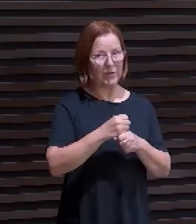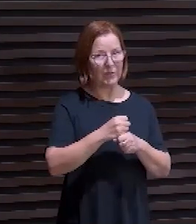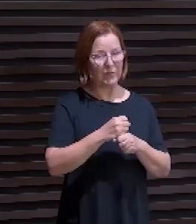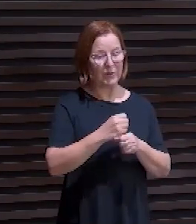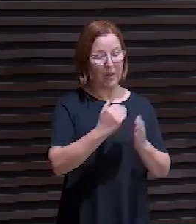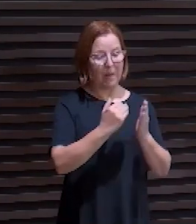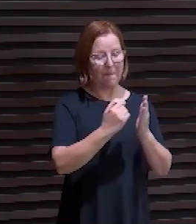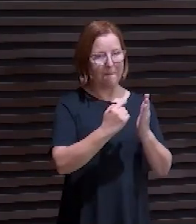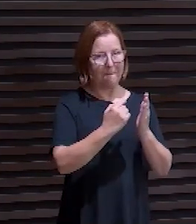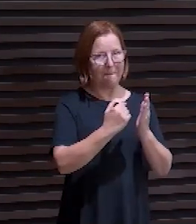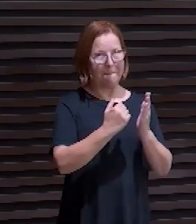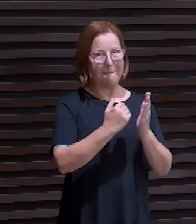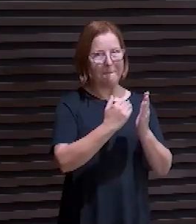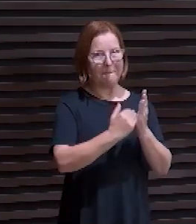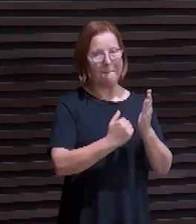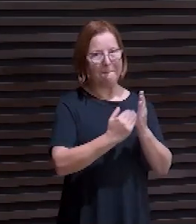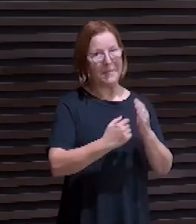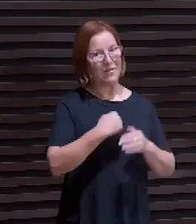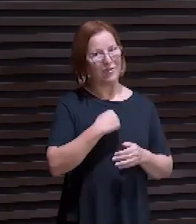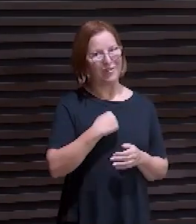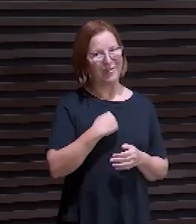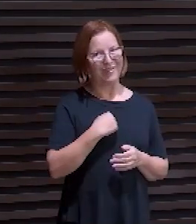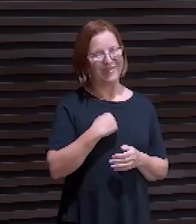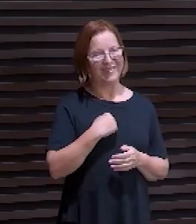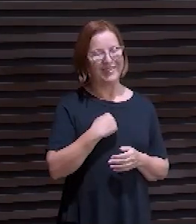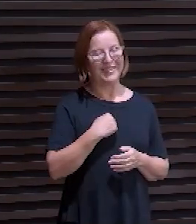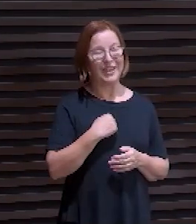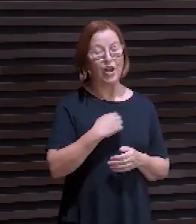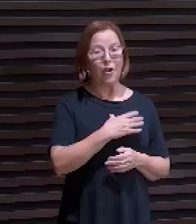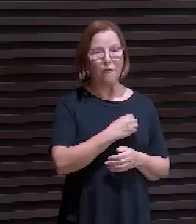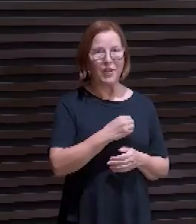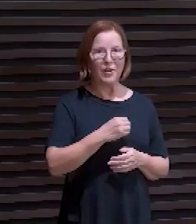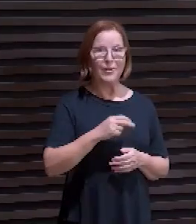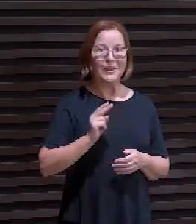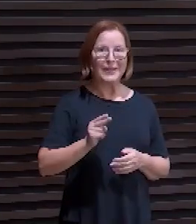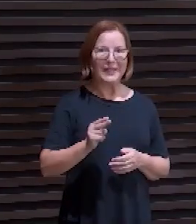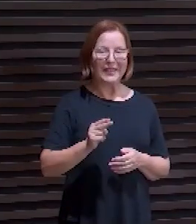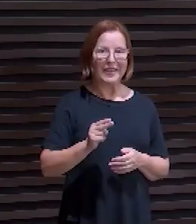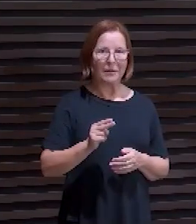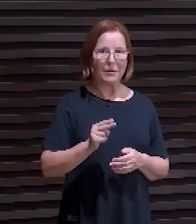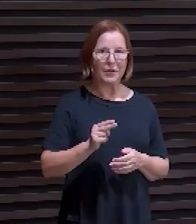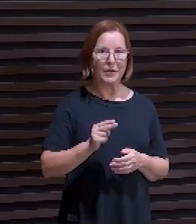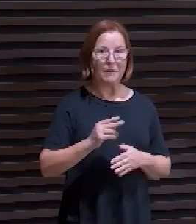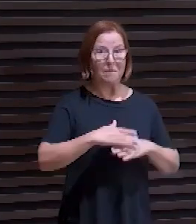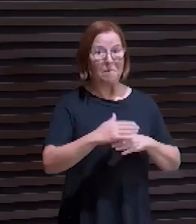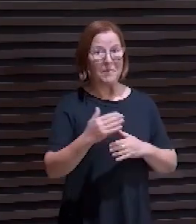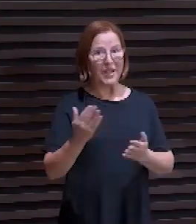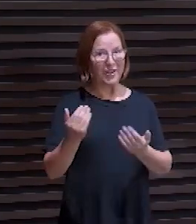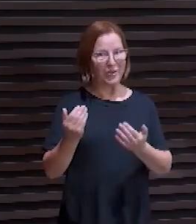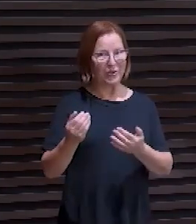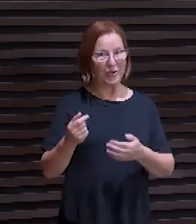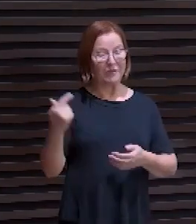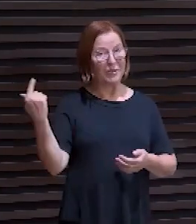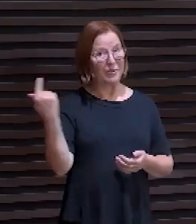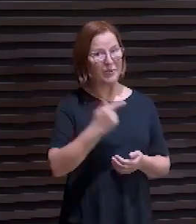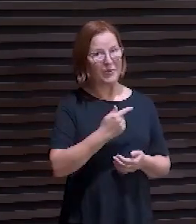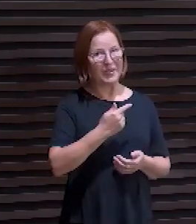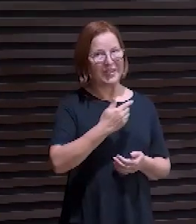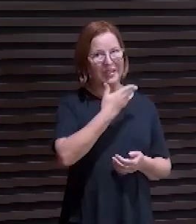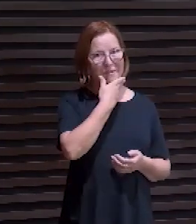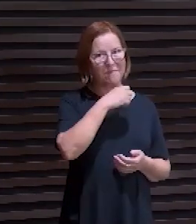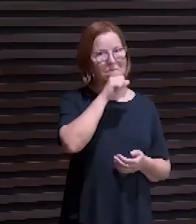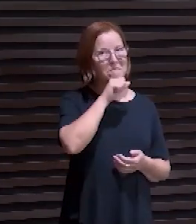E os filhos são sempre mais novos do que os pais. Mas quando se fala de